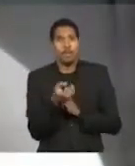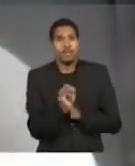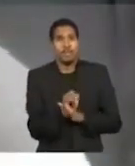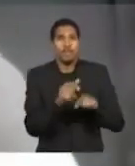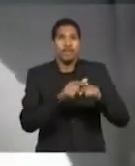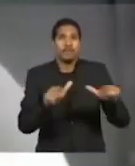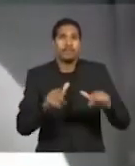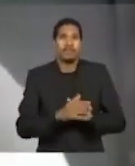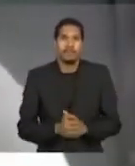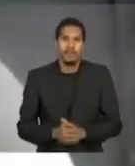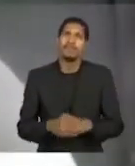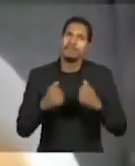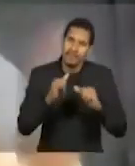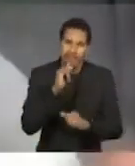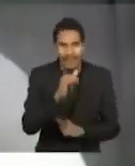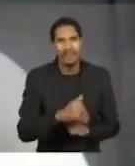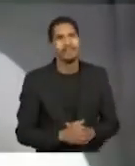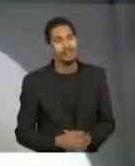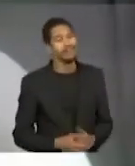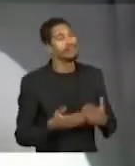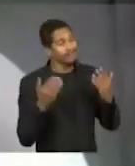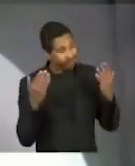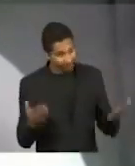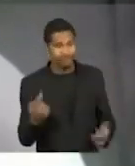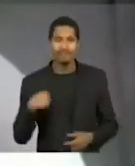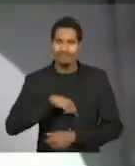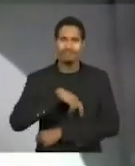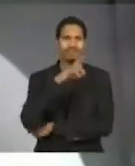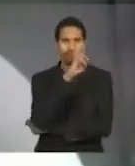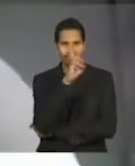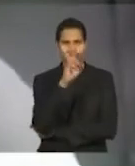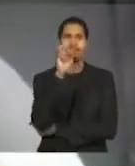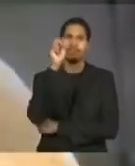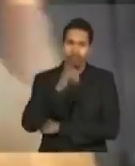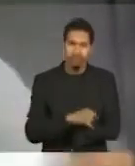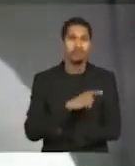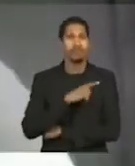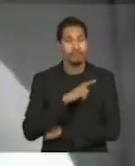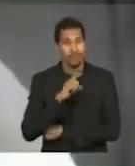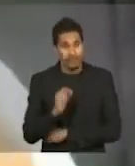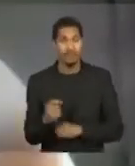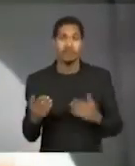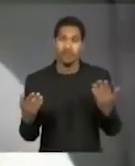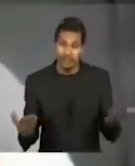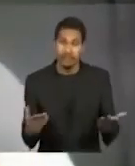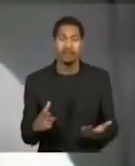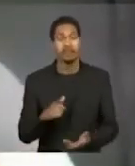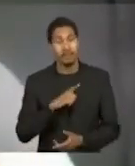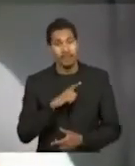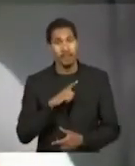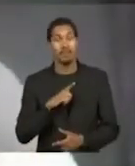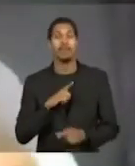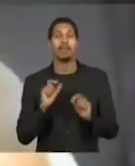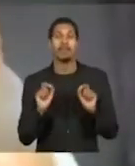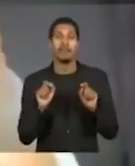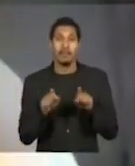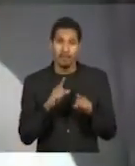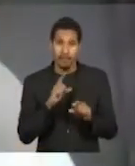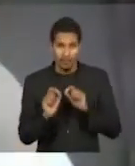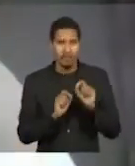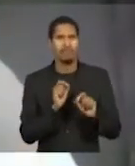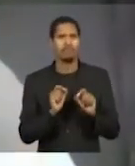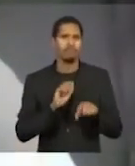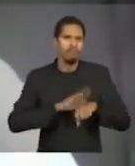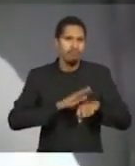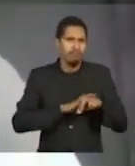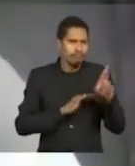foi dito, e é preciso dizer. Então, nós estamos fiscalizando, sim. Né? Eu tenho independência suficiente para fazer a minha